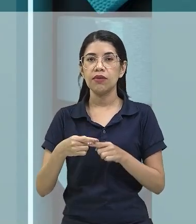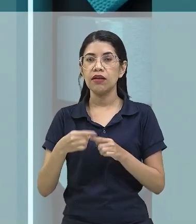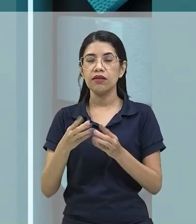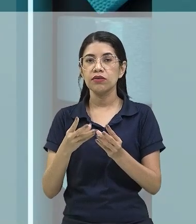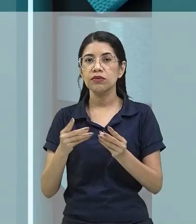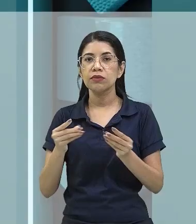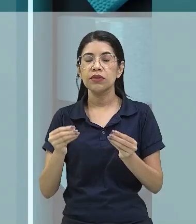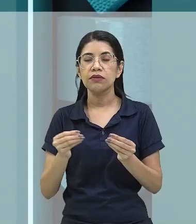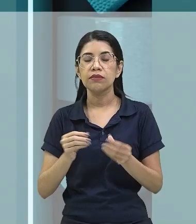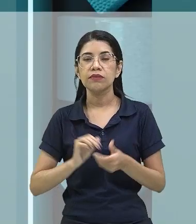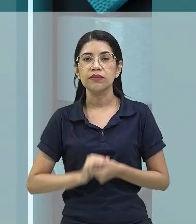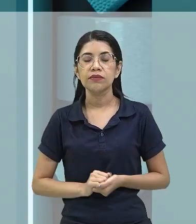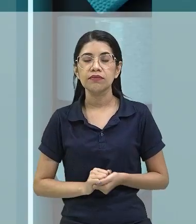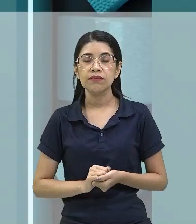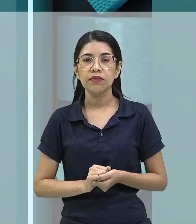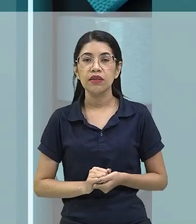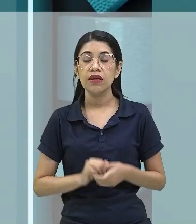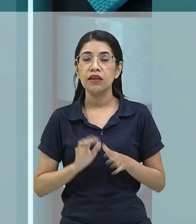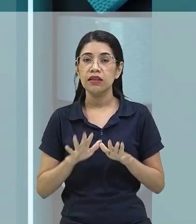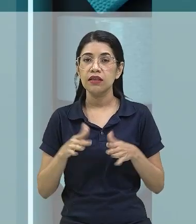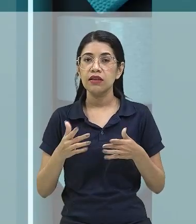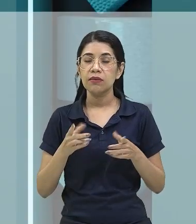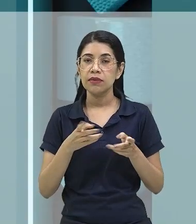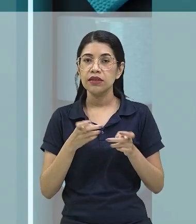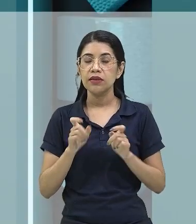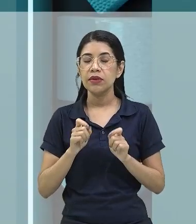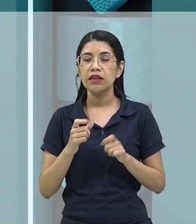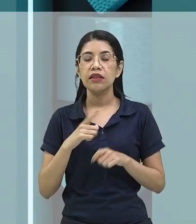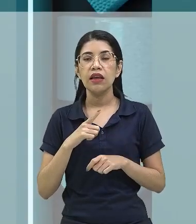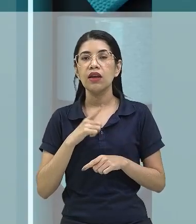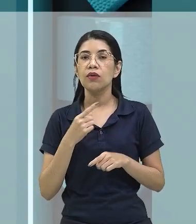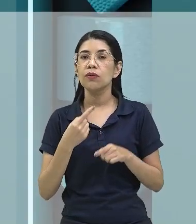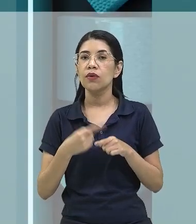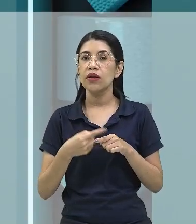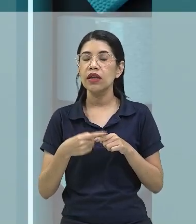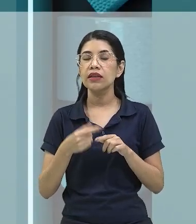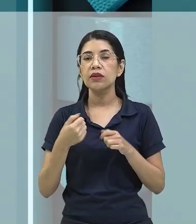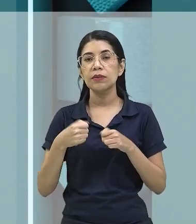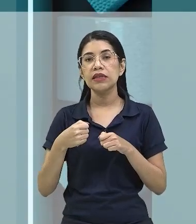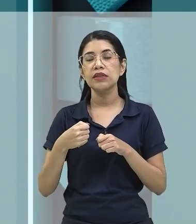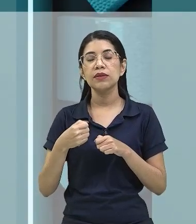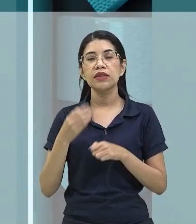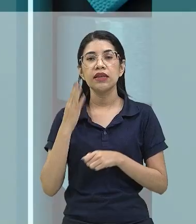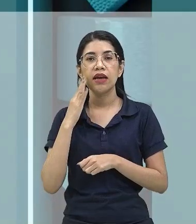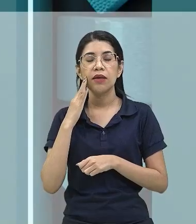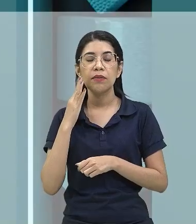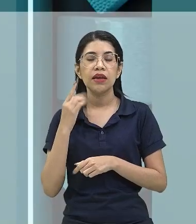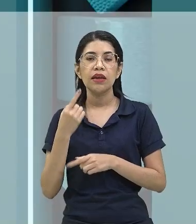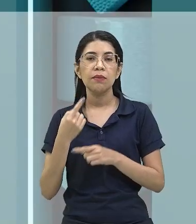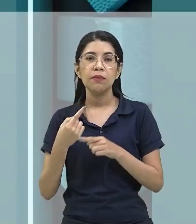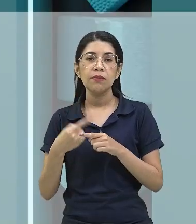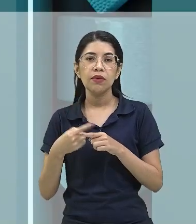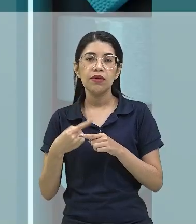Então, aí, olha, observe que eu tenho o porquê, eu vou ter que buscar a causa, né,